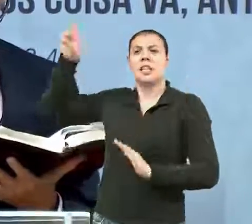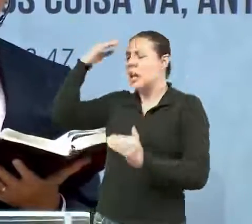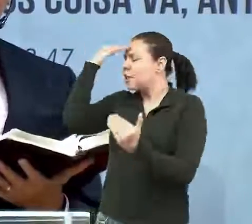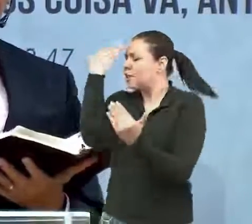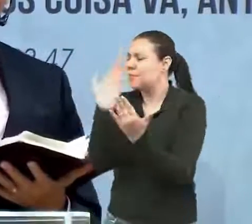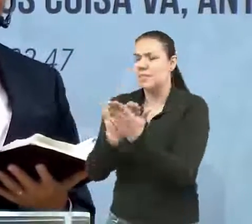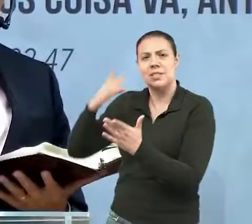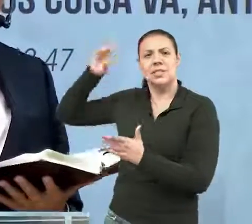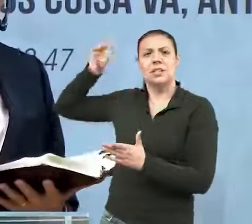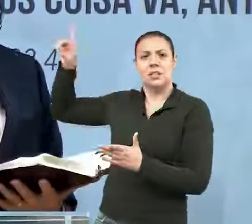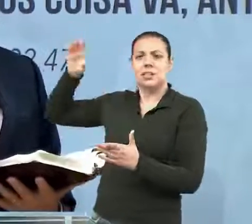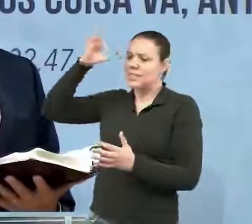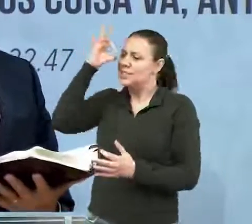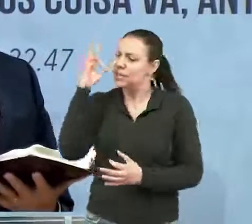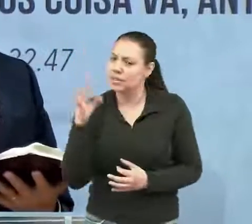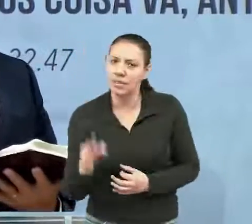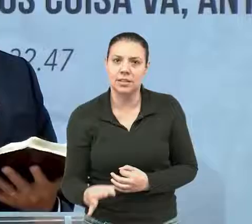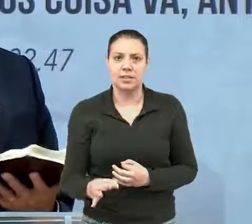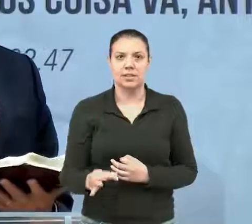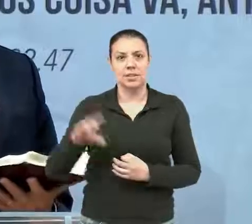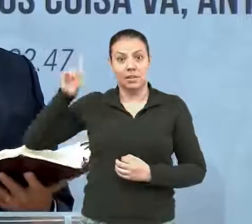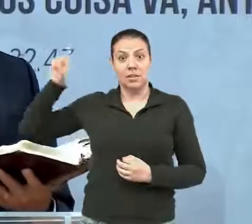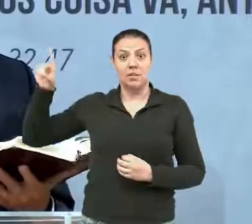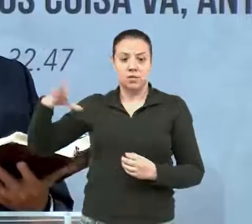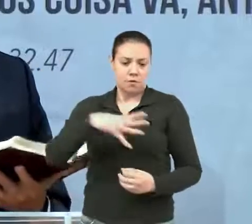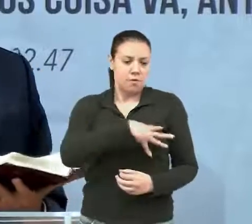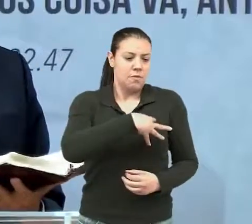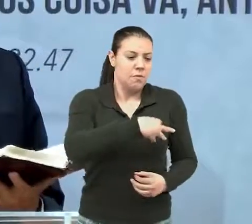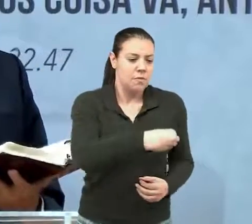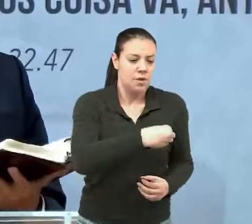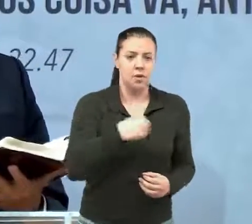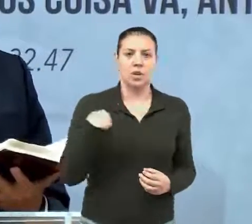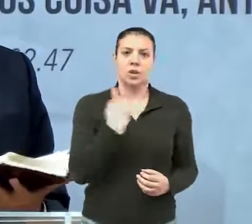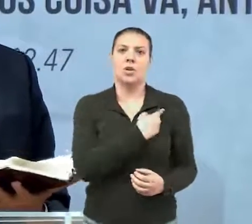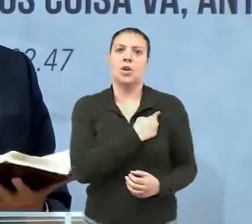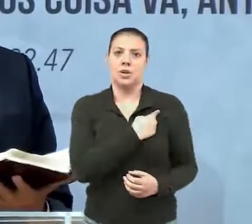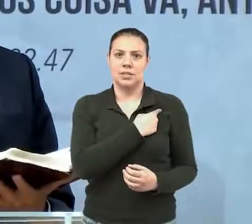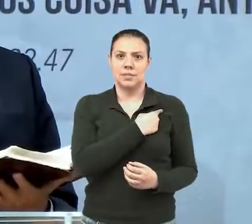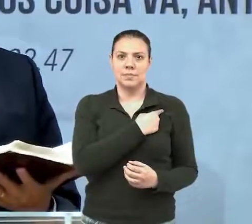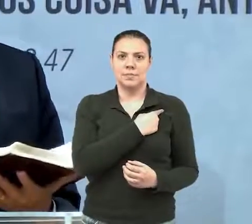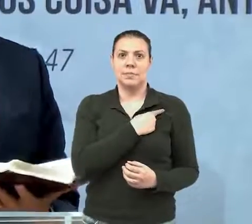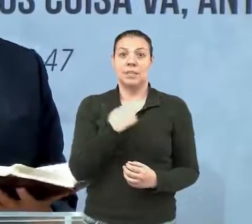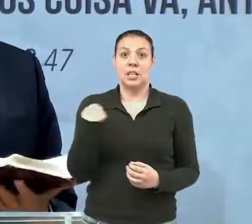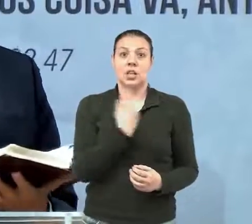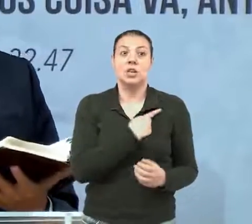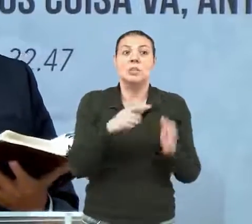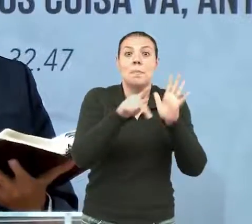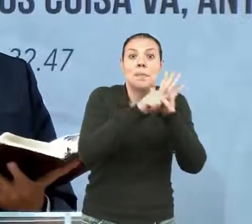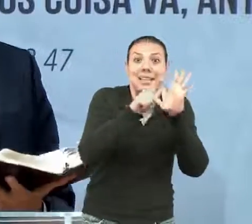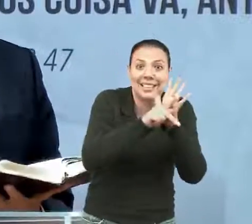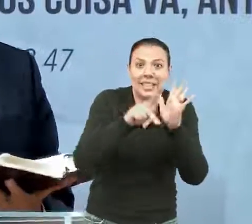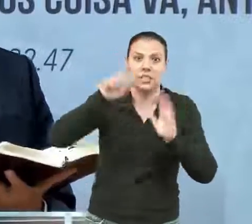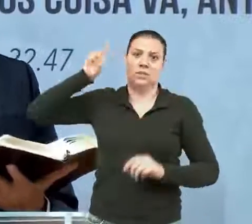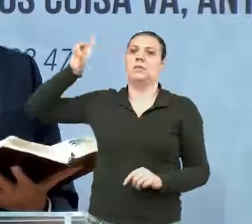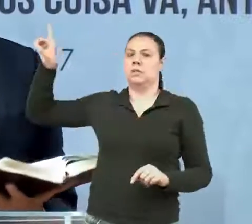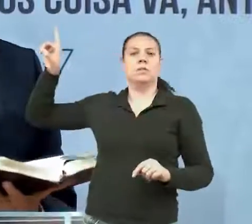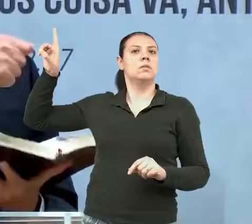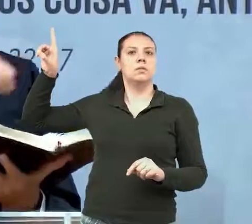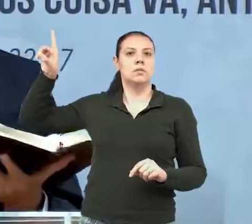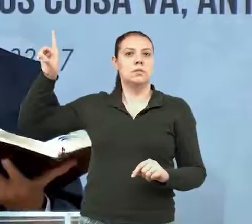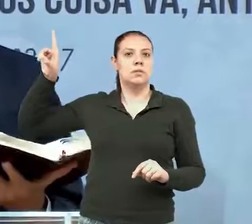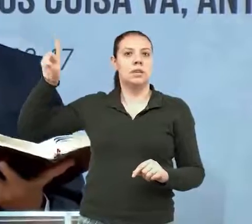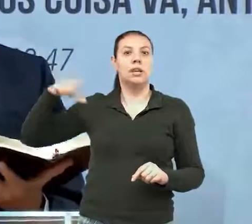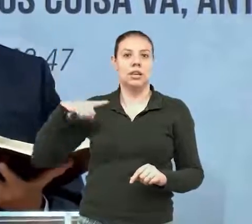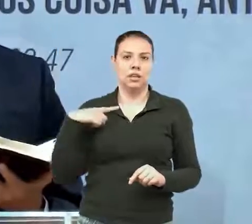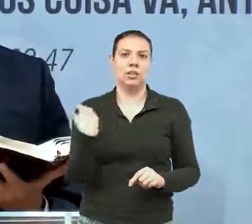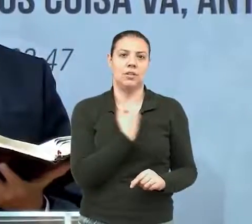neste Deus, é a segurança de que você é filho dele, é servo dele, é ovelha dele, é propriedade dele, é que dá a você